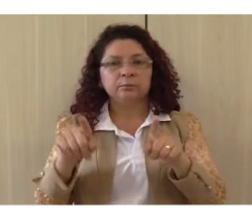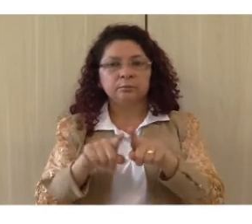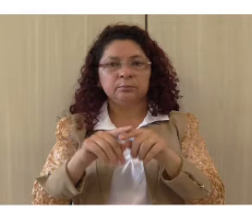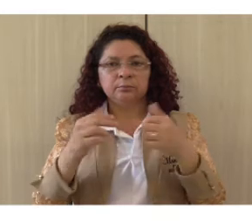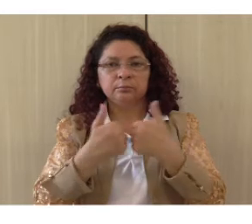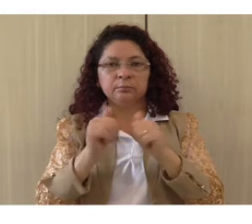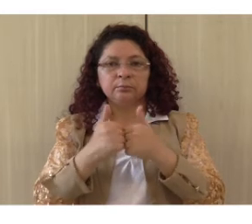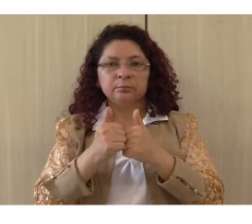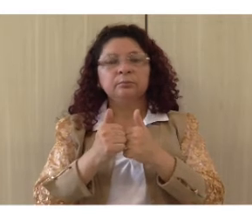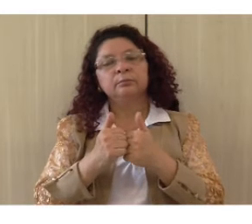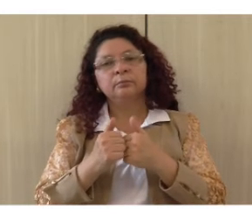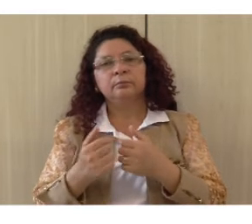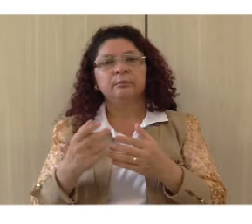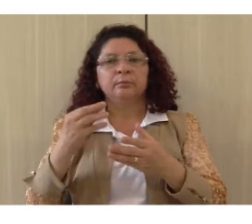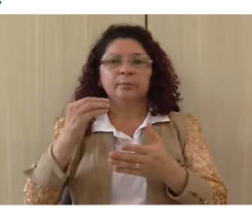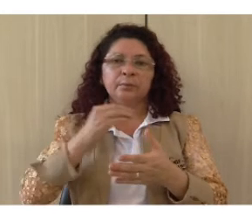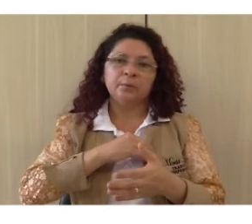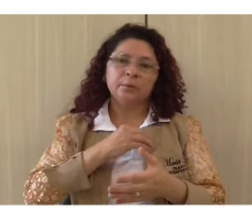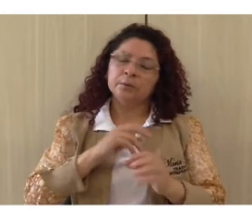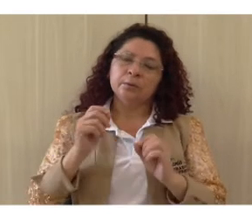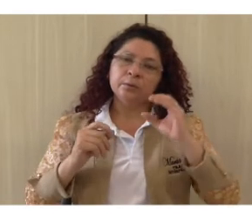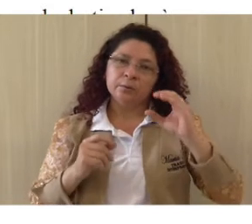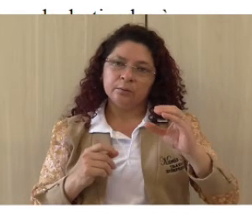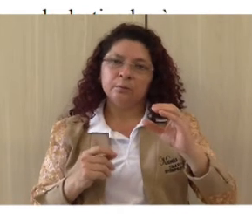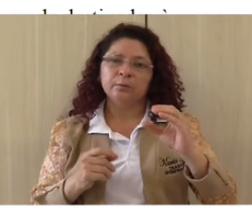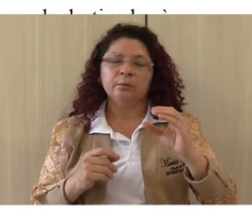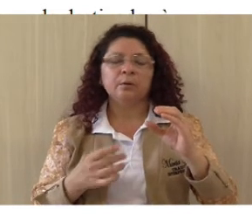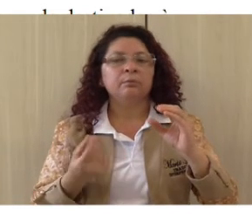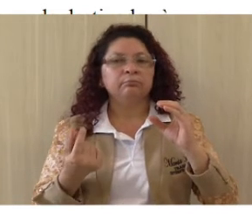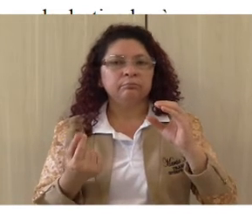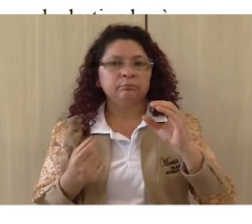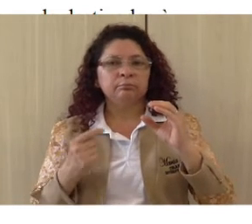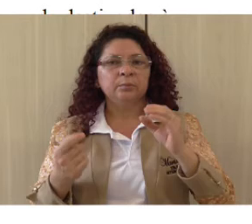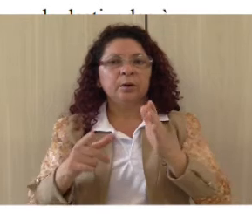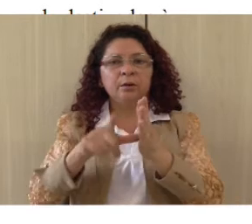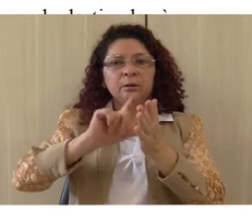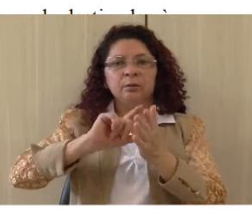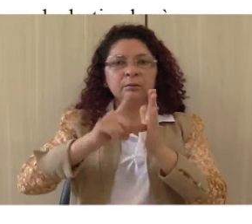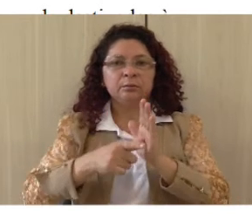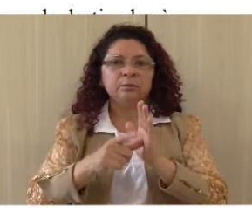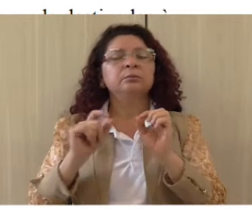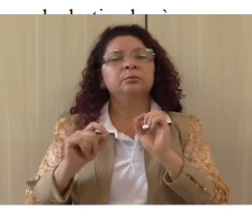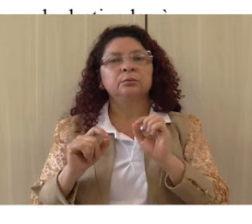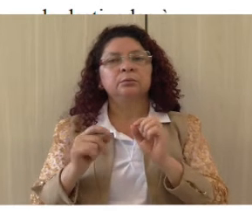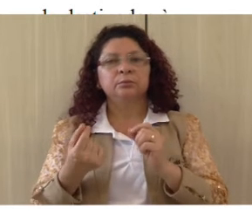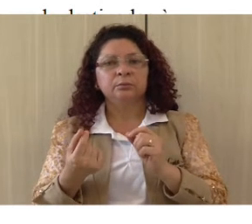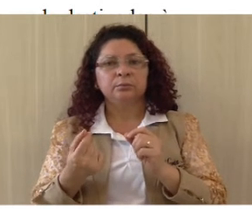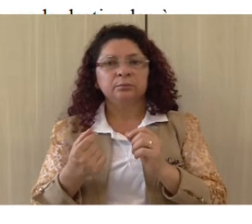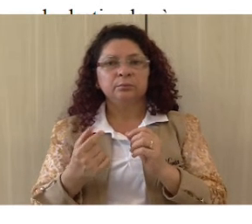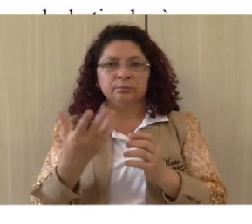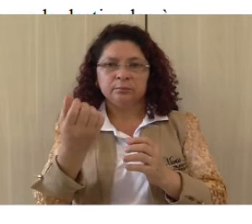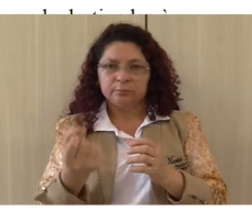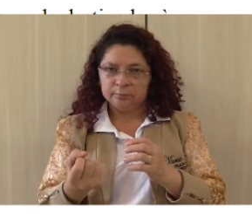B. Diárias e reembolsos de despesas. C. Adiantamentos e antecipações. D. Estornos